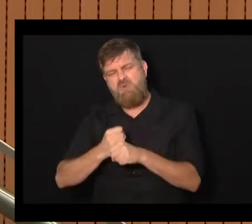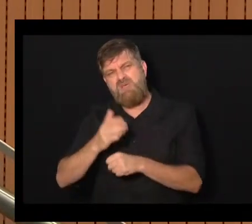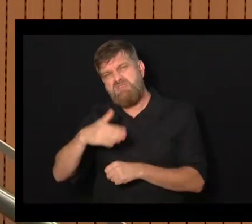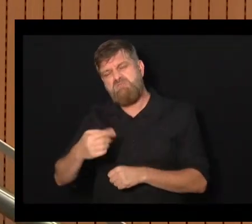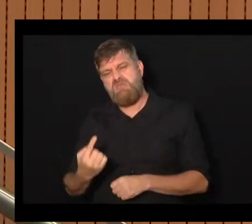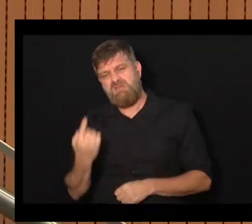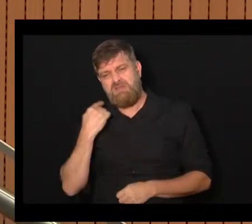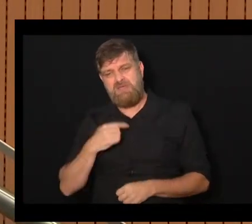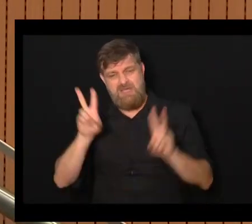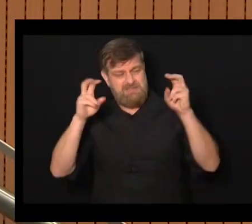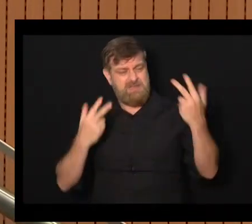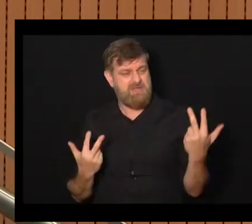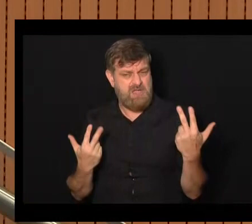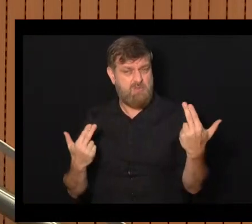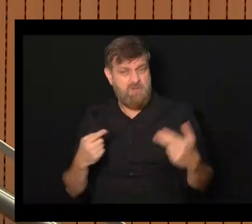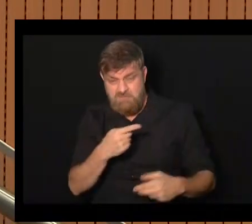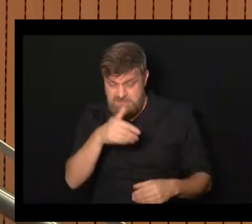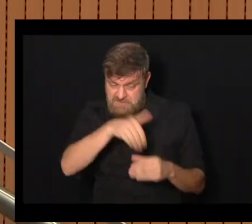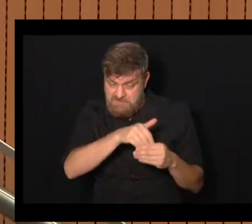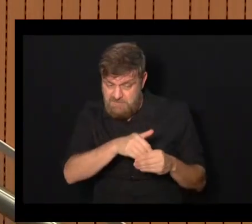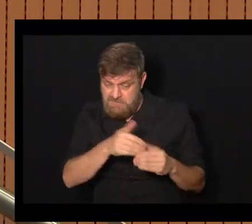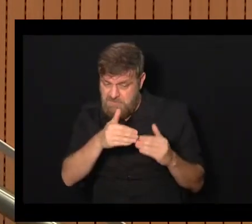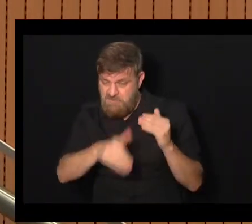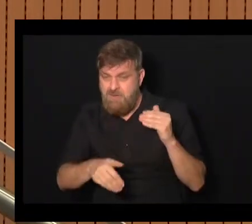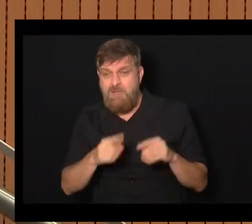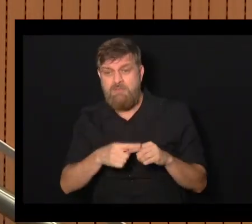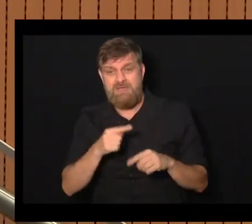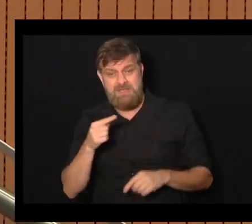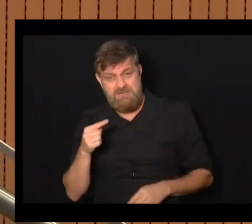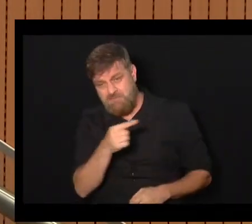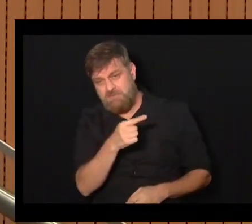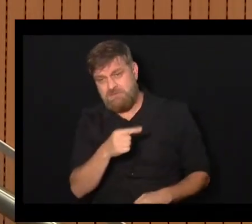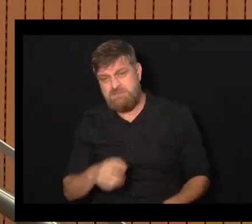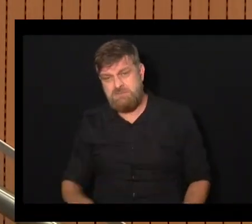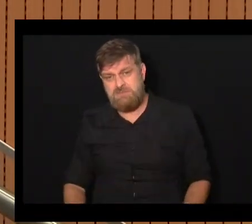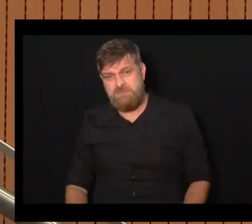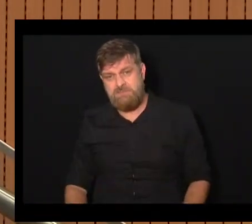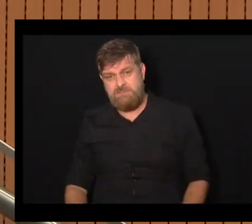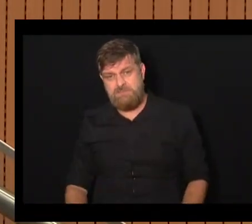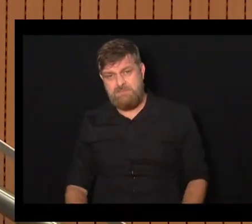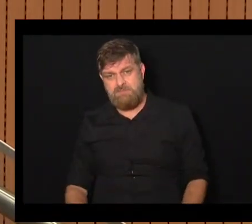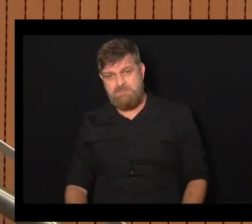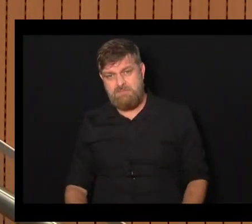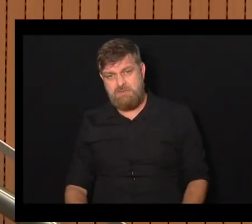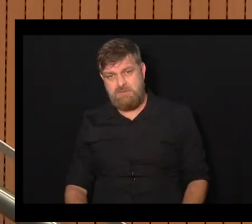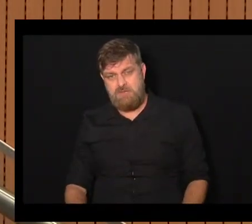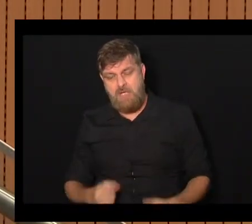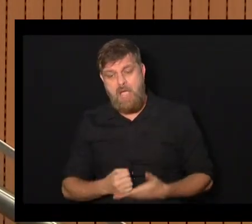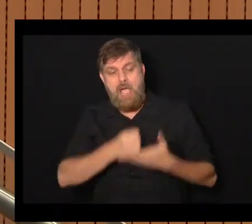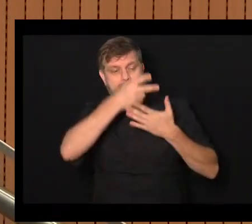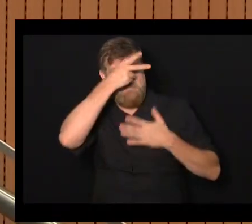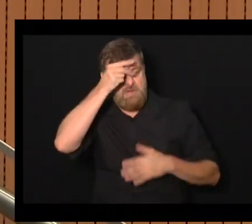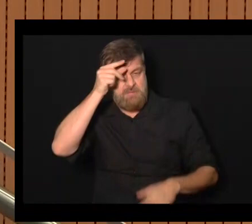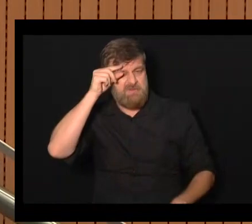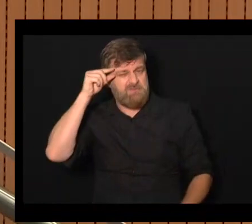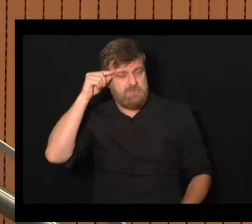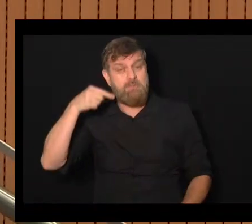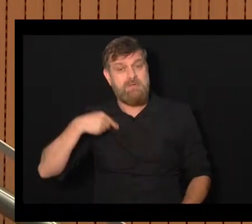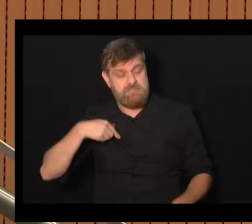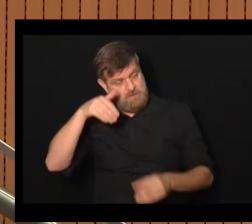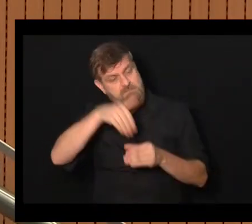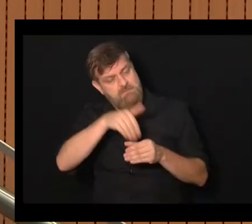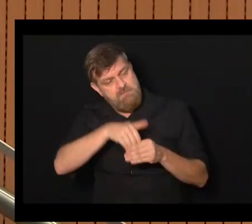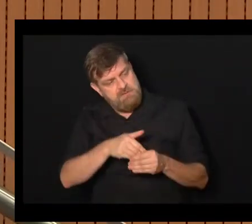no mesmo tema, na mesma bandeira, simplesmente para o senhor está amando do prefeito João Donizete. Porém, votarei a